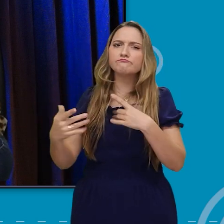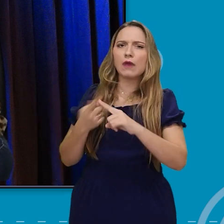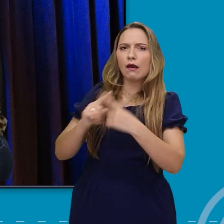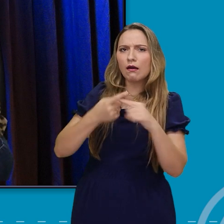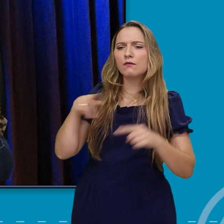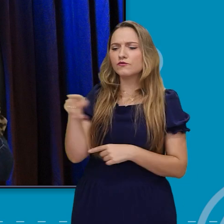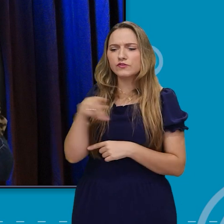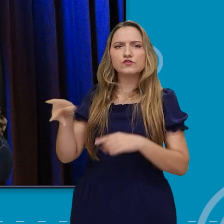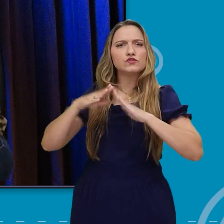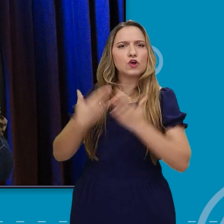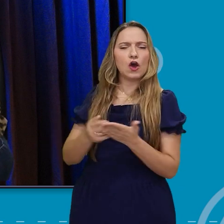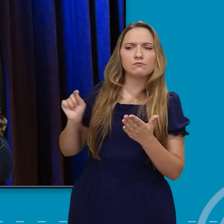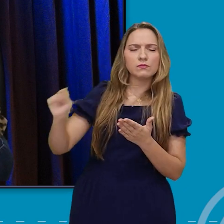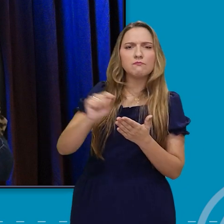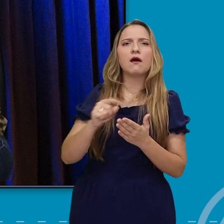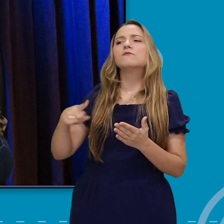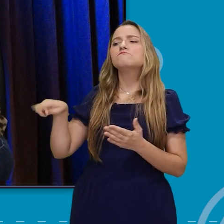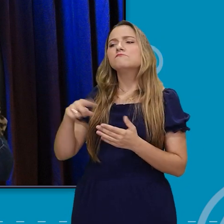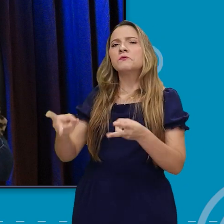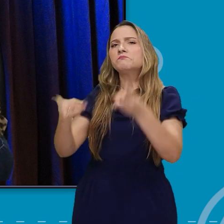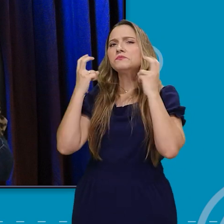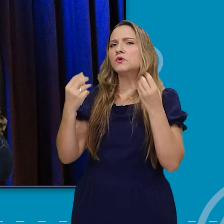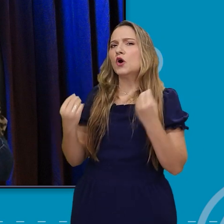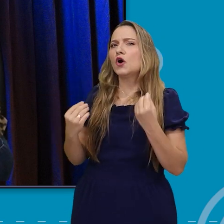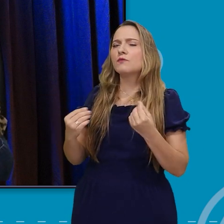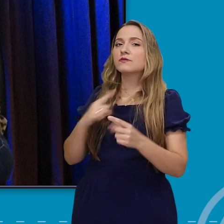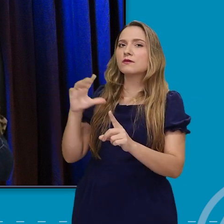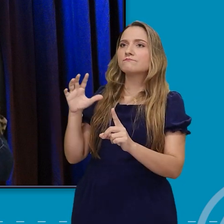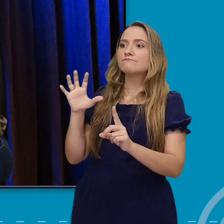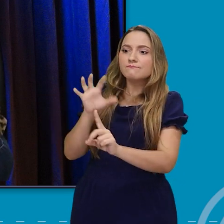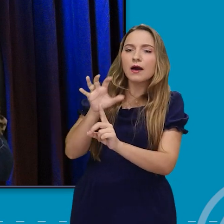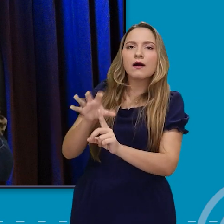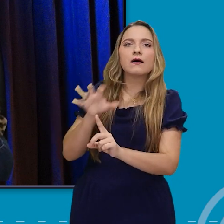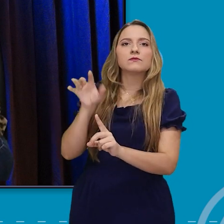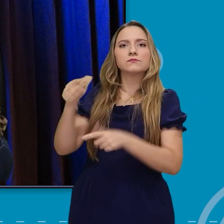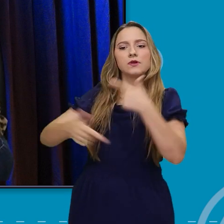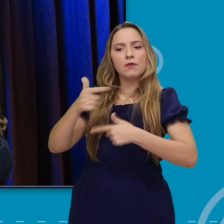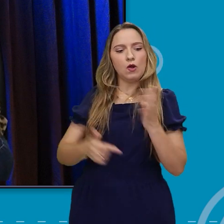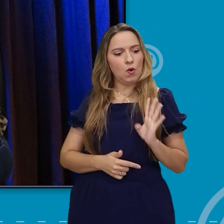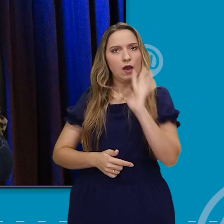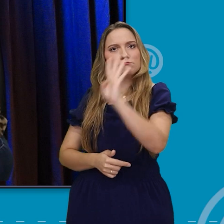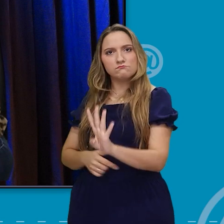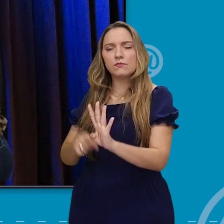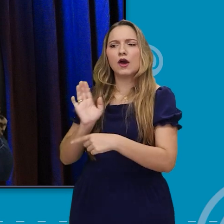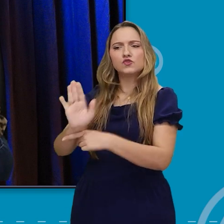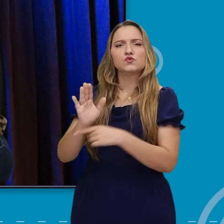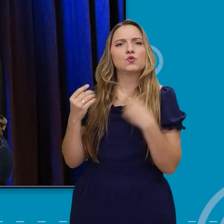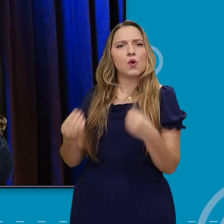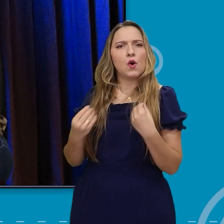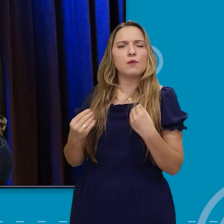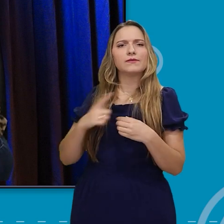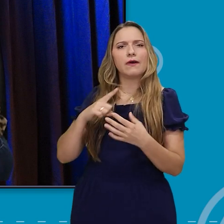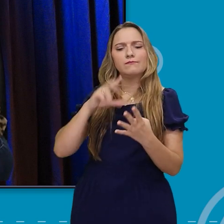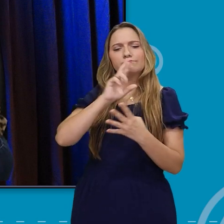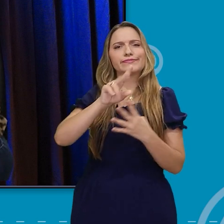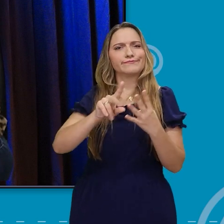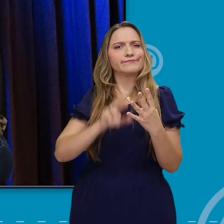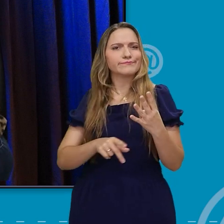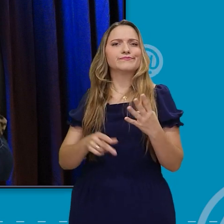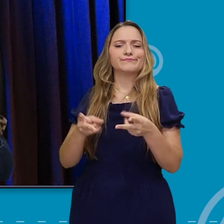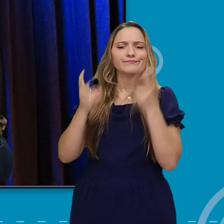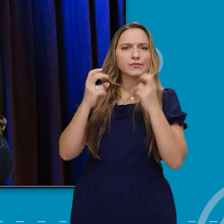conjunto de profissionais, dessas diferentes áreas do desenvolvimento, nessa questão socioemocional do